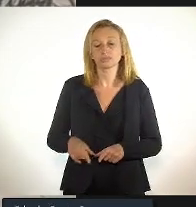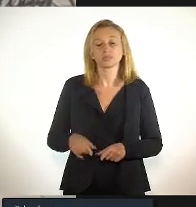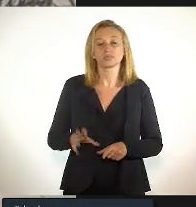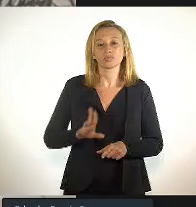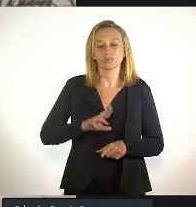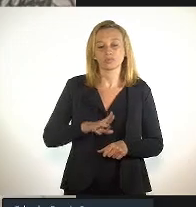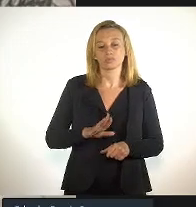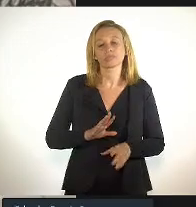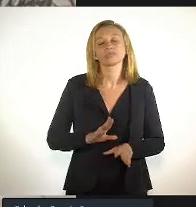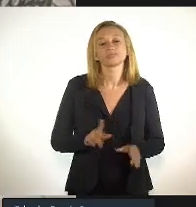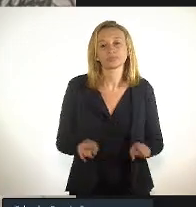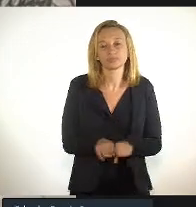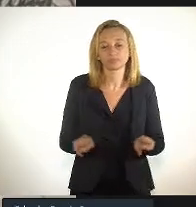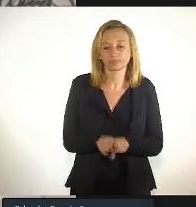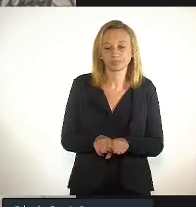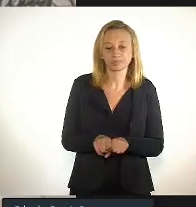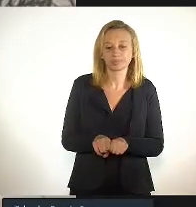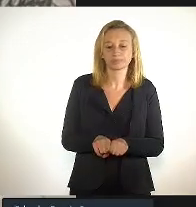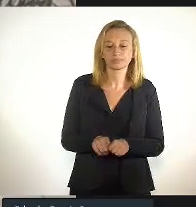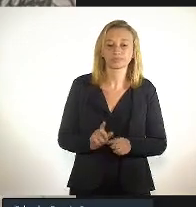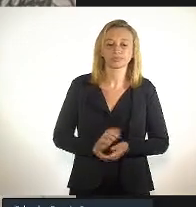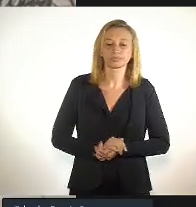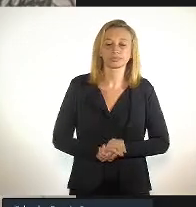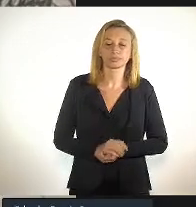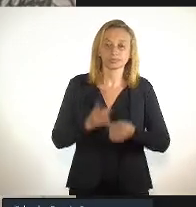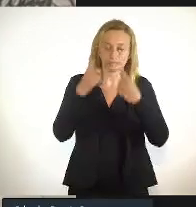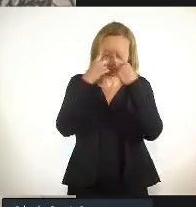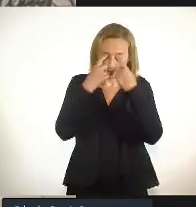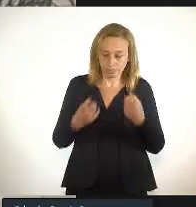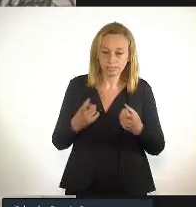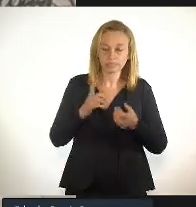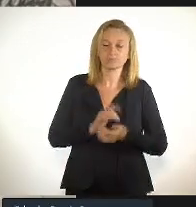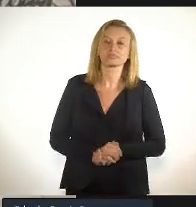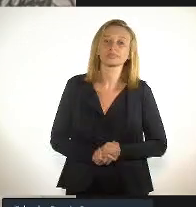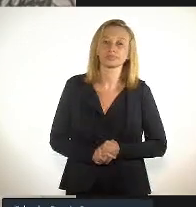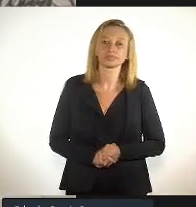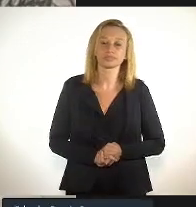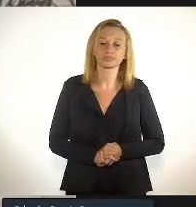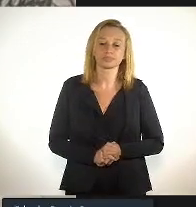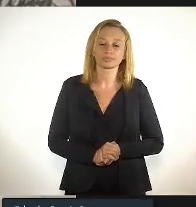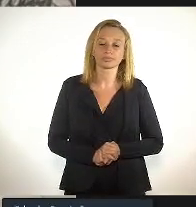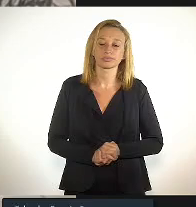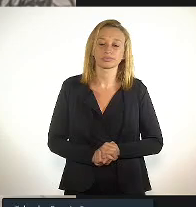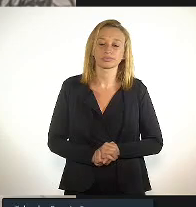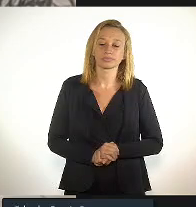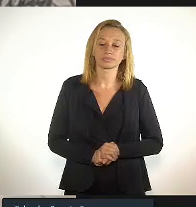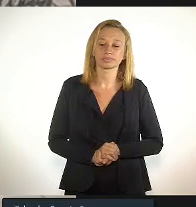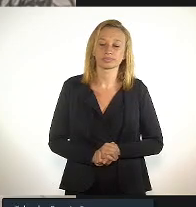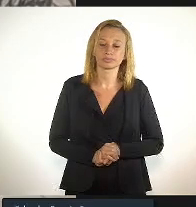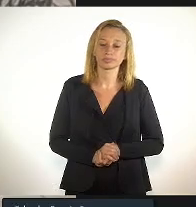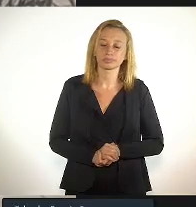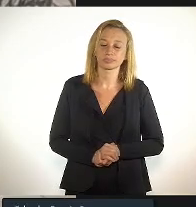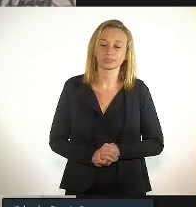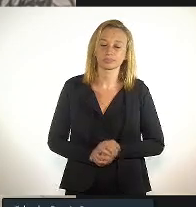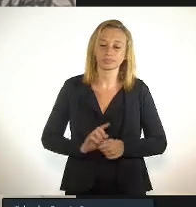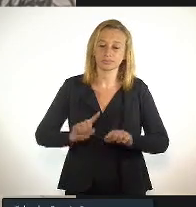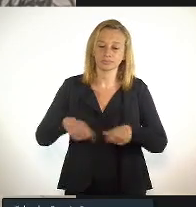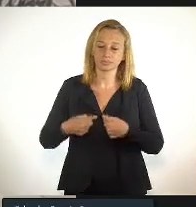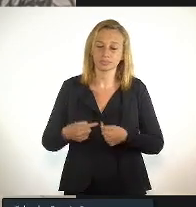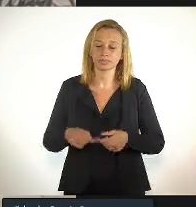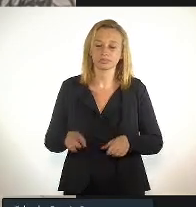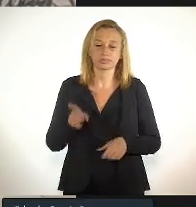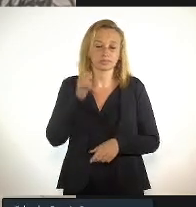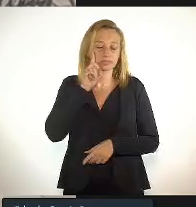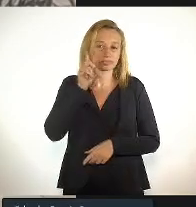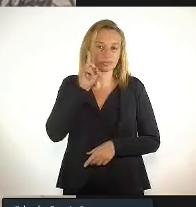incidir também nas formas de violência que tanto nos atinge cotidianamente.